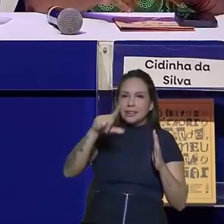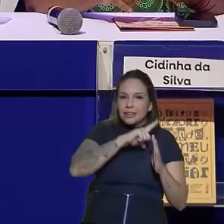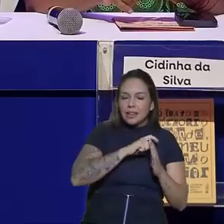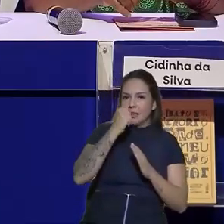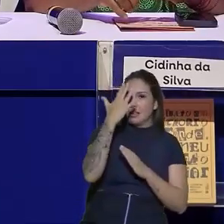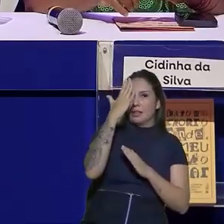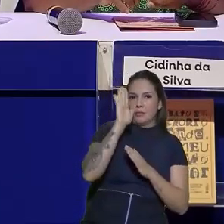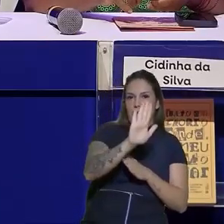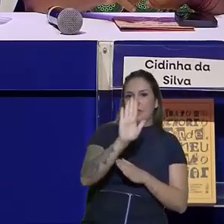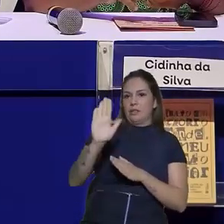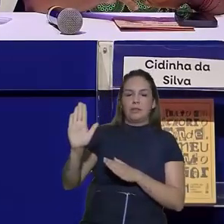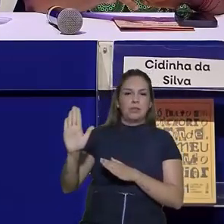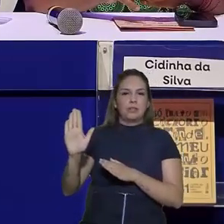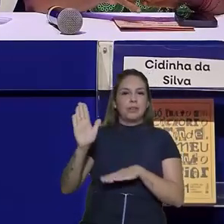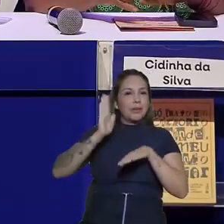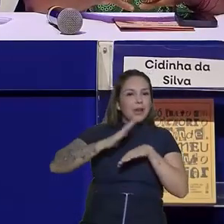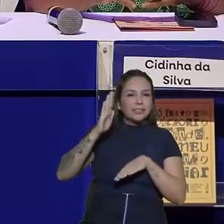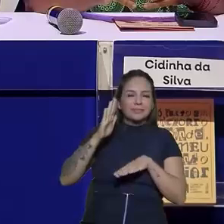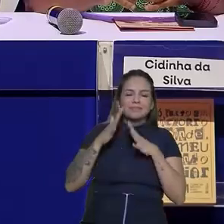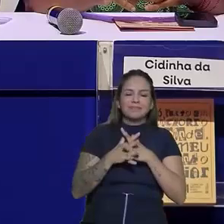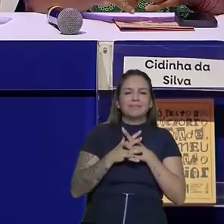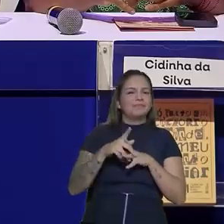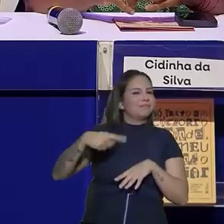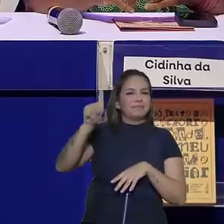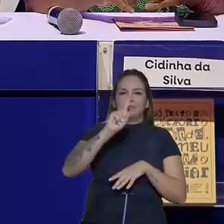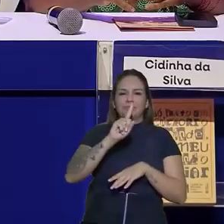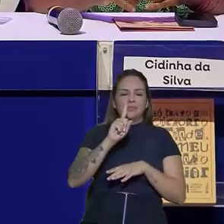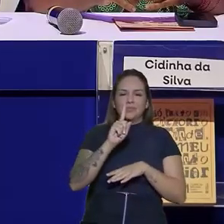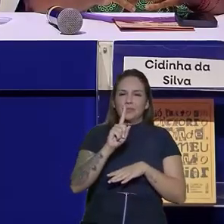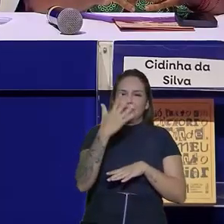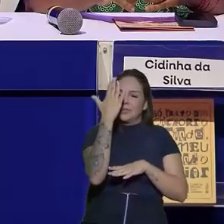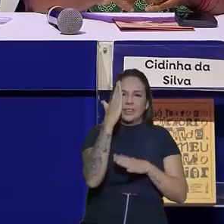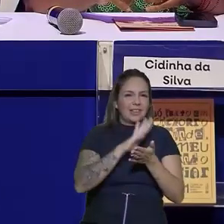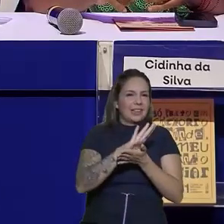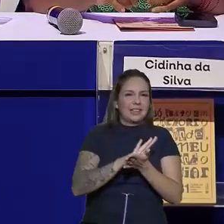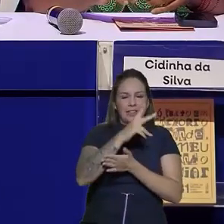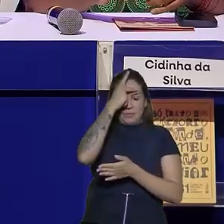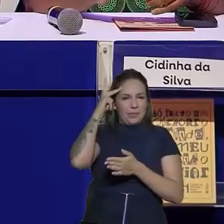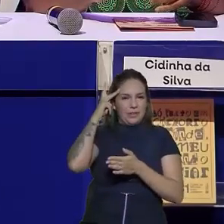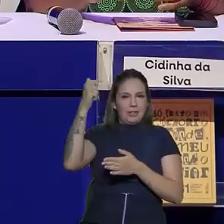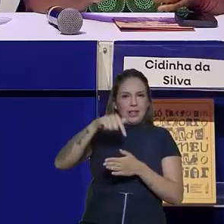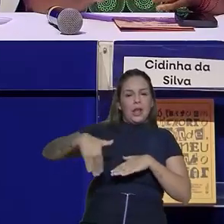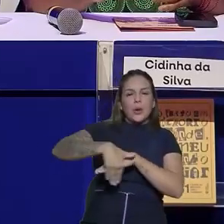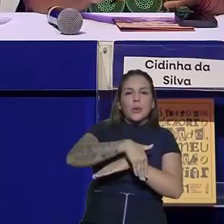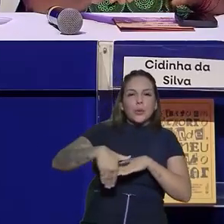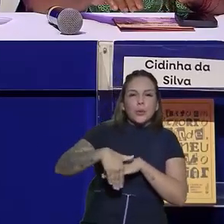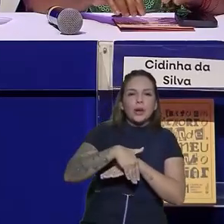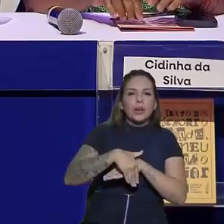têm espelhos pregados na parede. O mais intrigante é que eles não aparam ninguém e nada que as pessoas trazem da